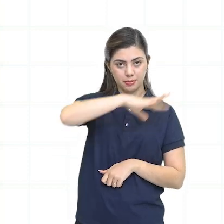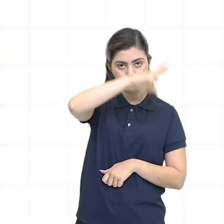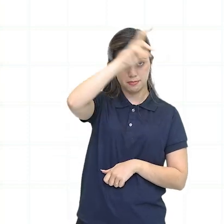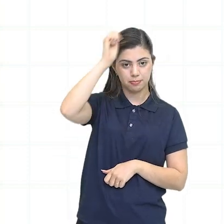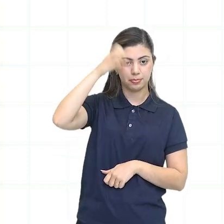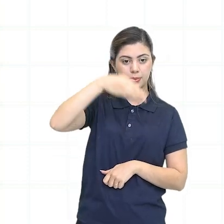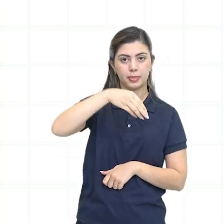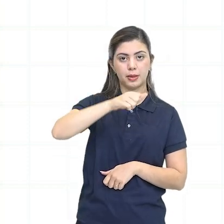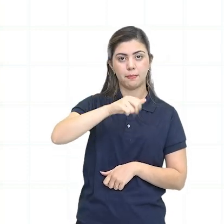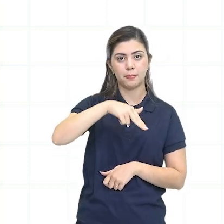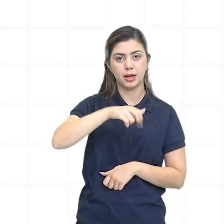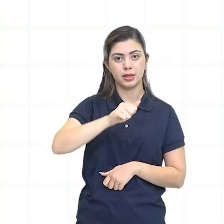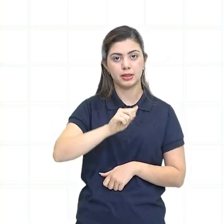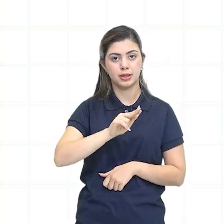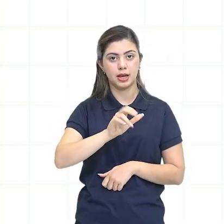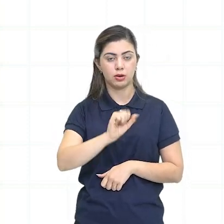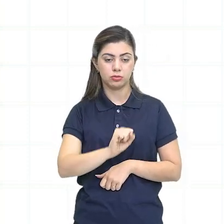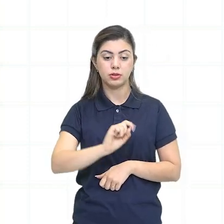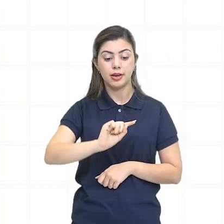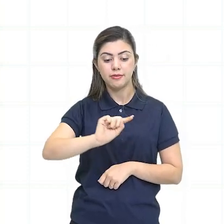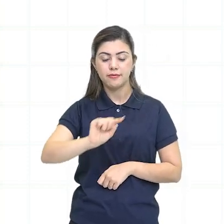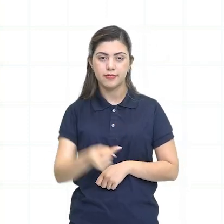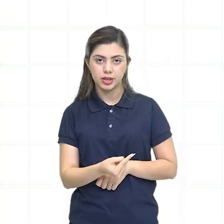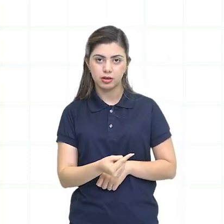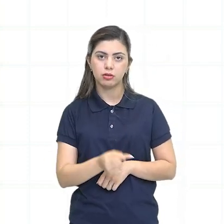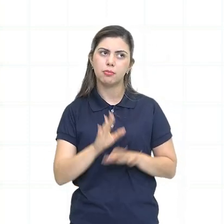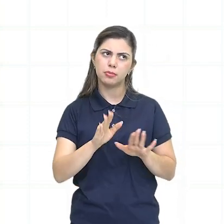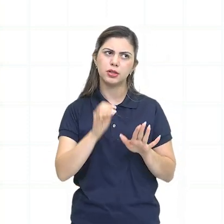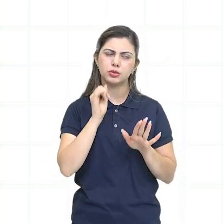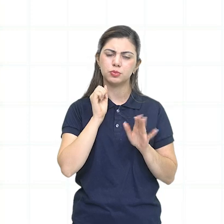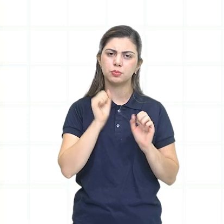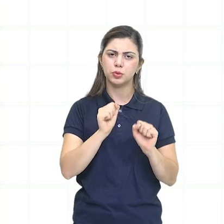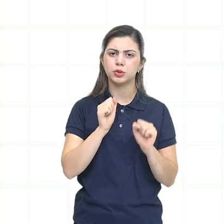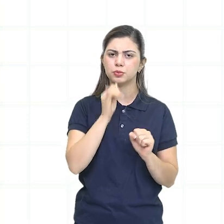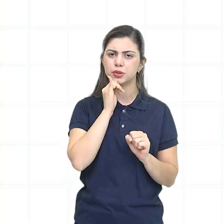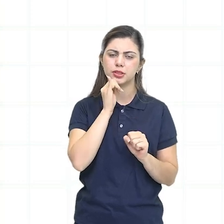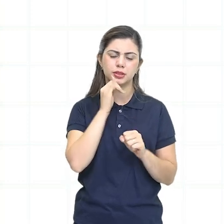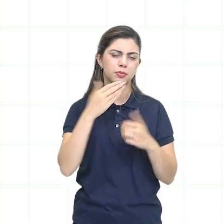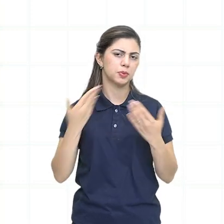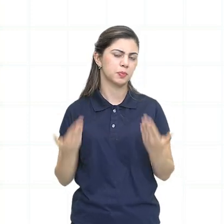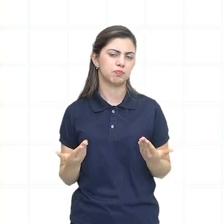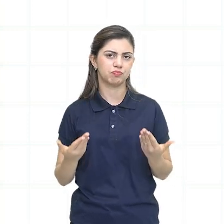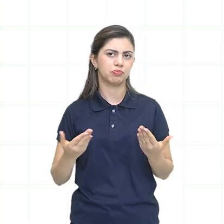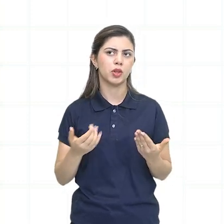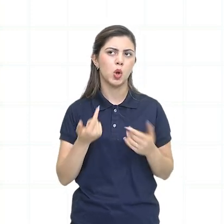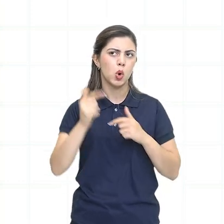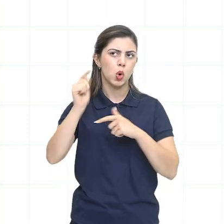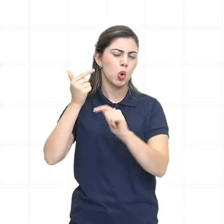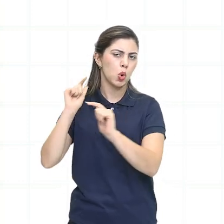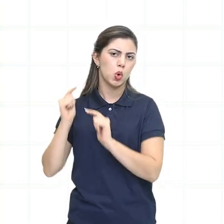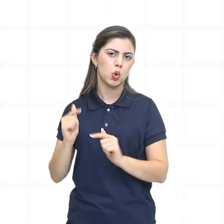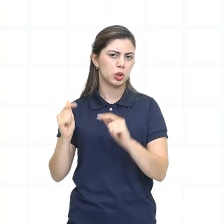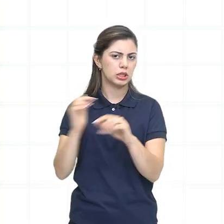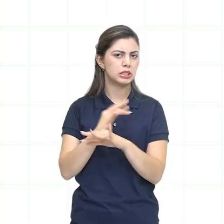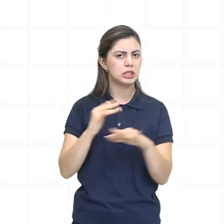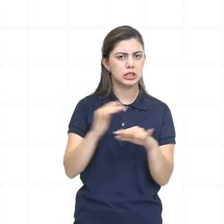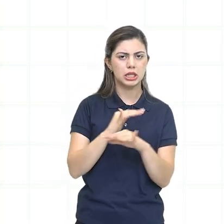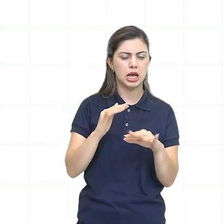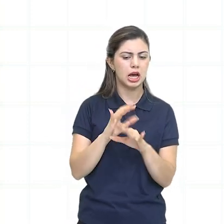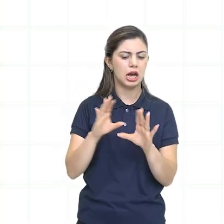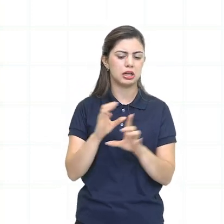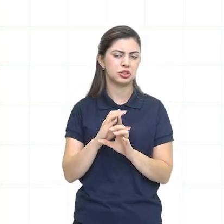Manaus. Mas você pode fazer, né, sobre qualquer outra cidade, né,